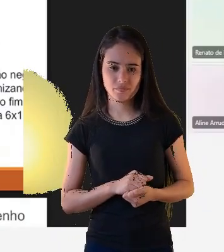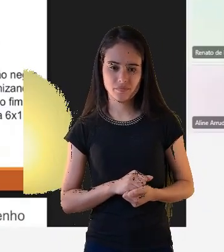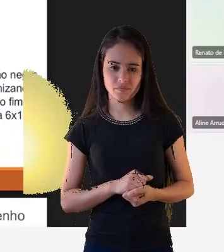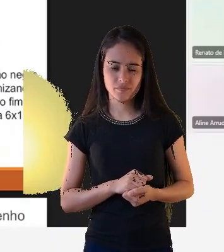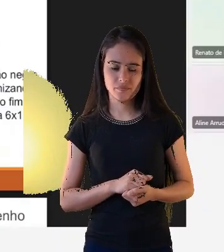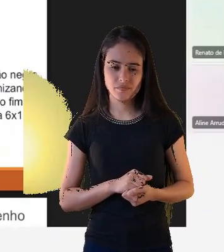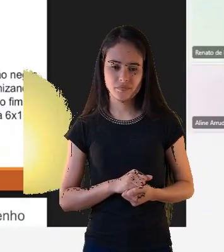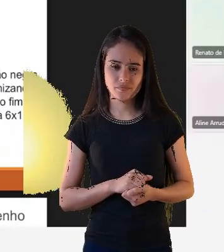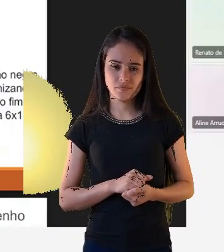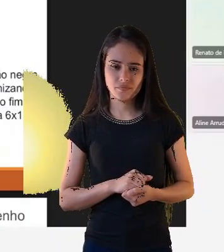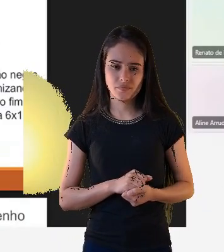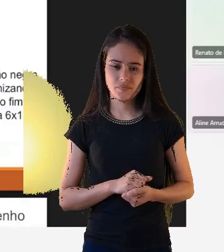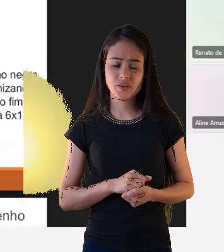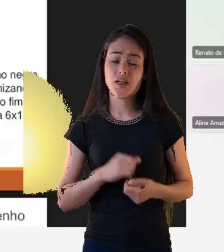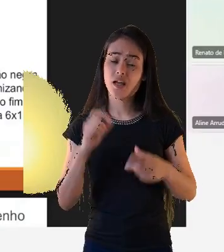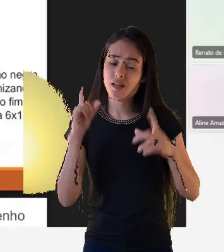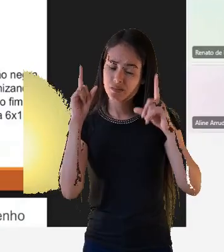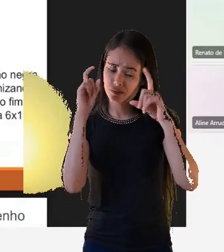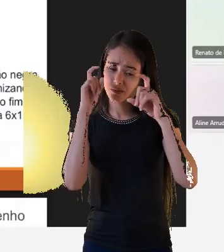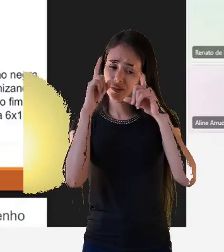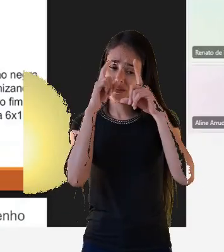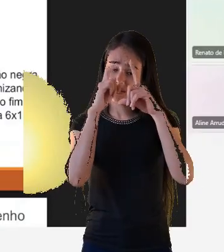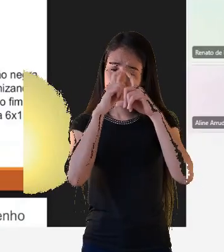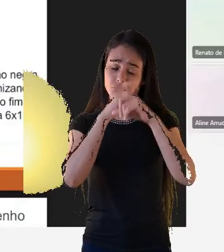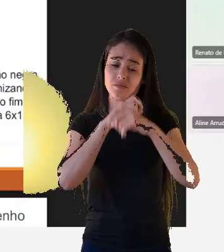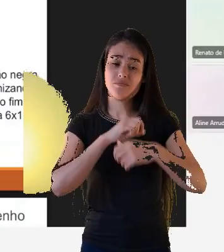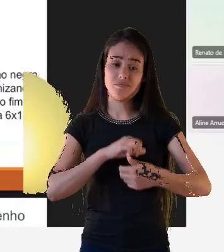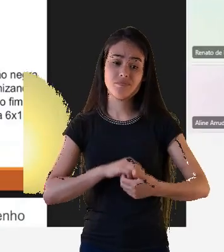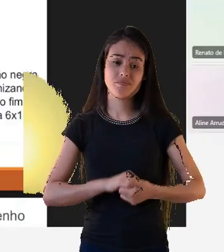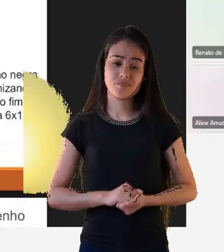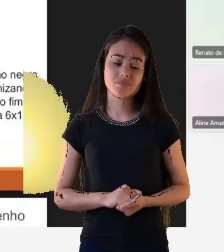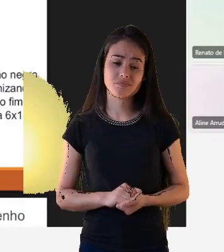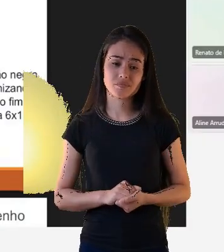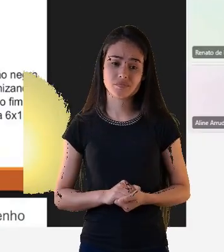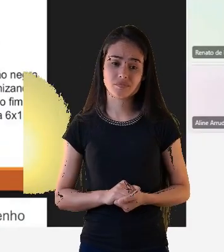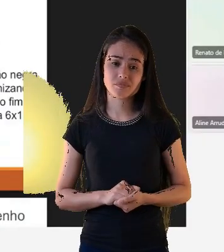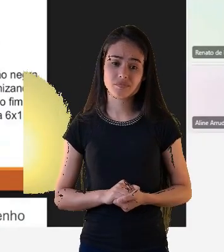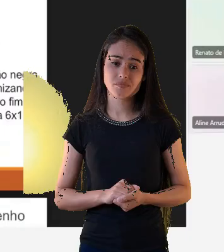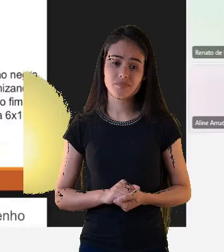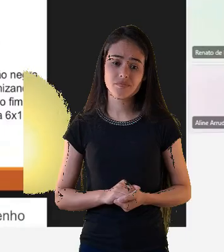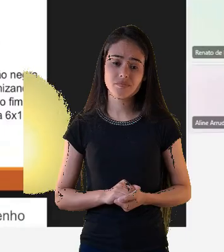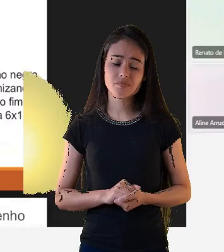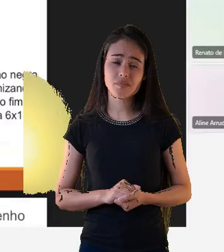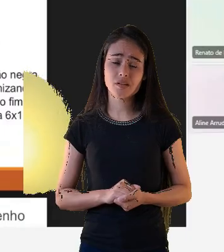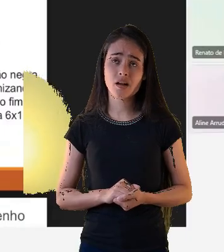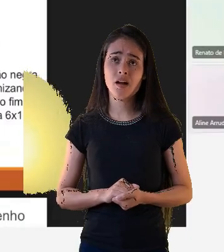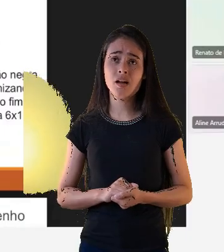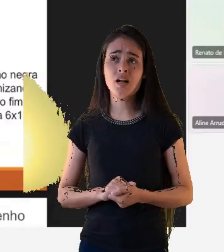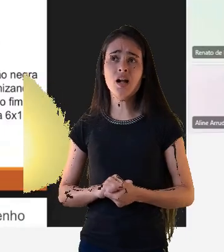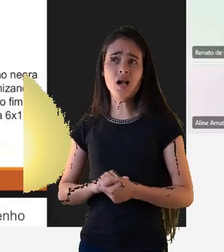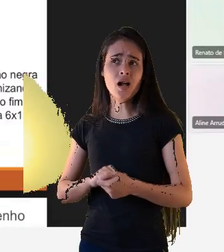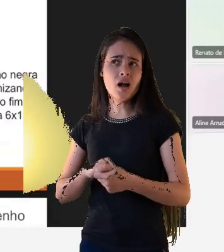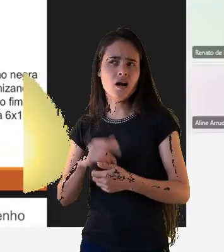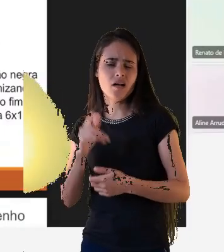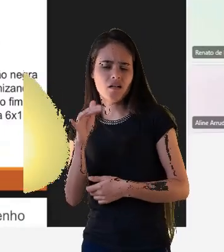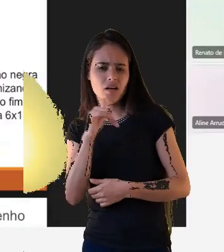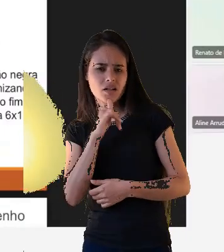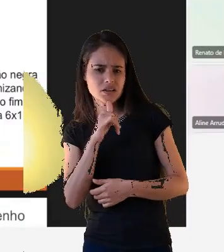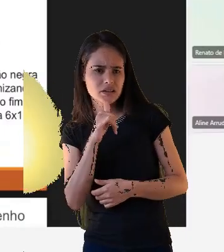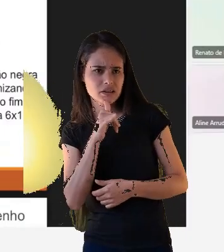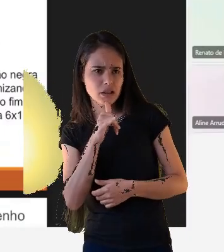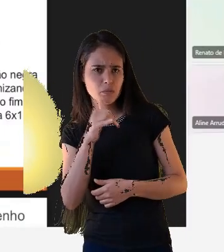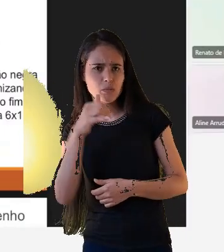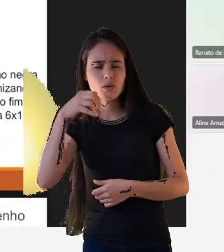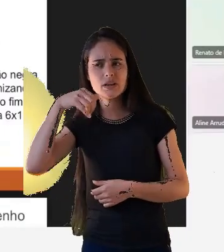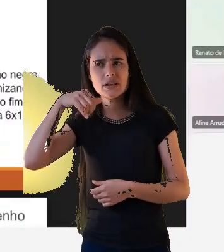negra do meu campus, né? E se contar todos os professores da universidade toda, que